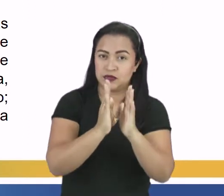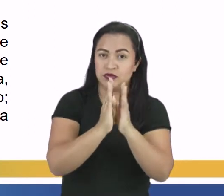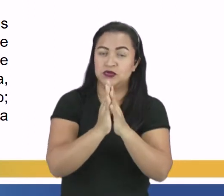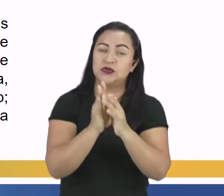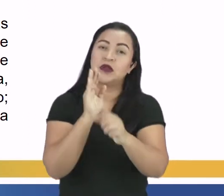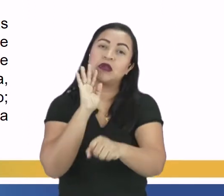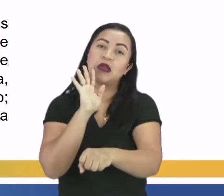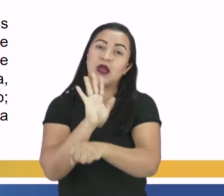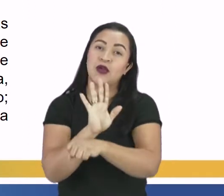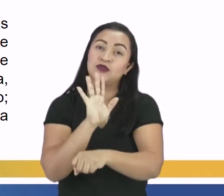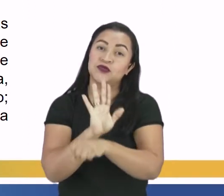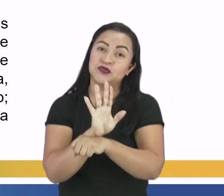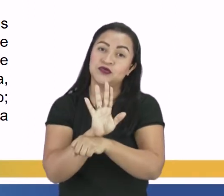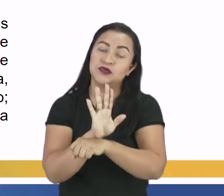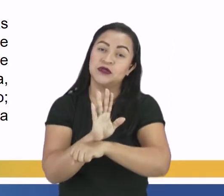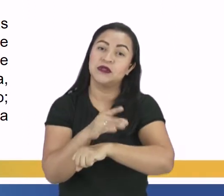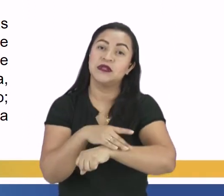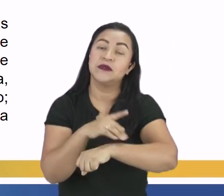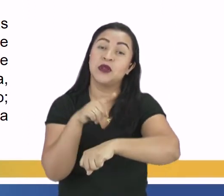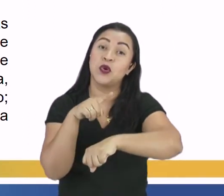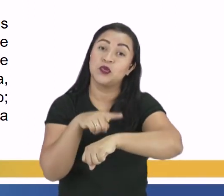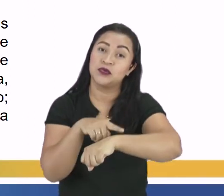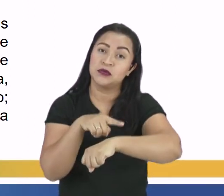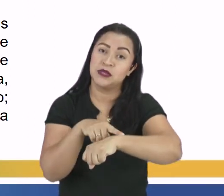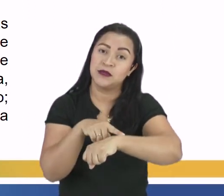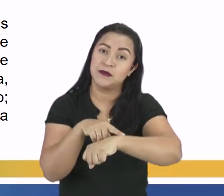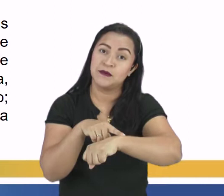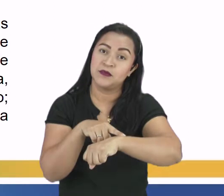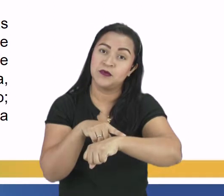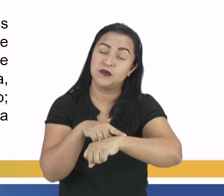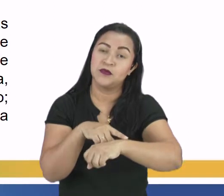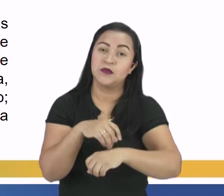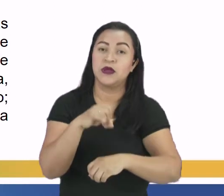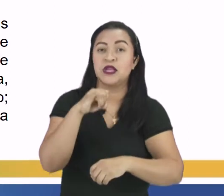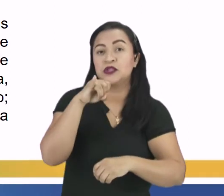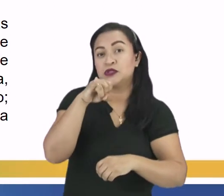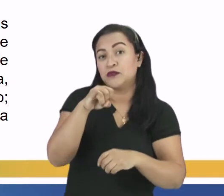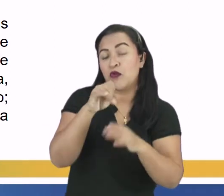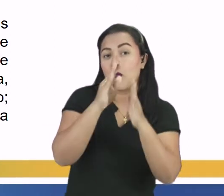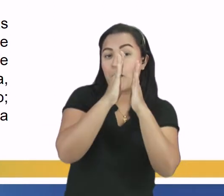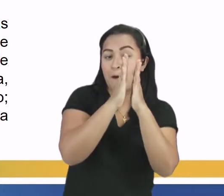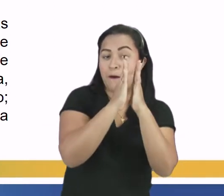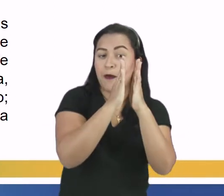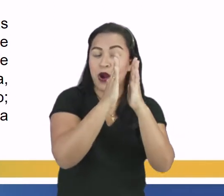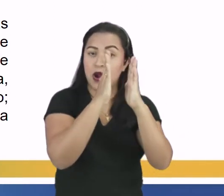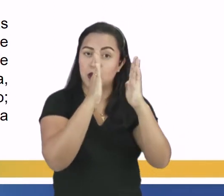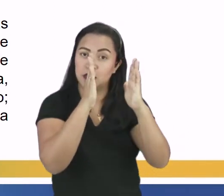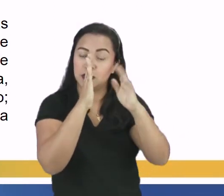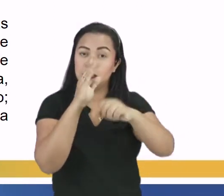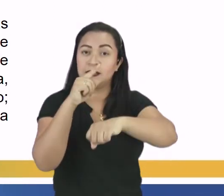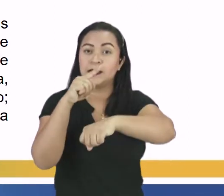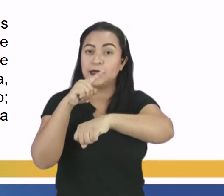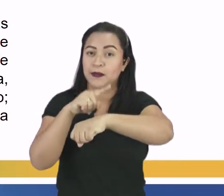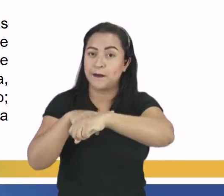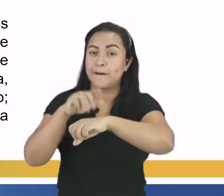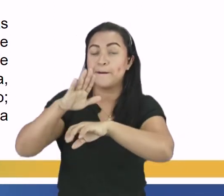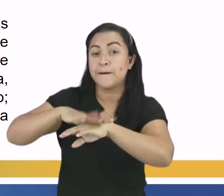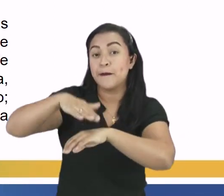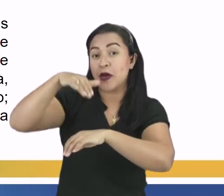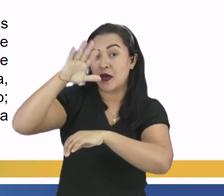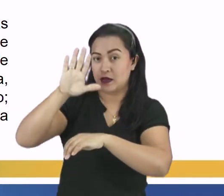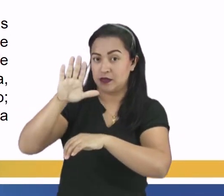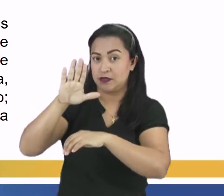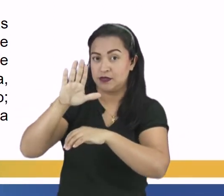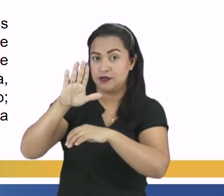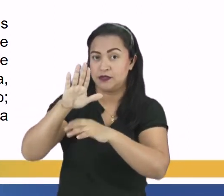a delimitar o quê? O tempo. Mais larga o espaço for, ele vai indicar mais tempo entre um quadro